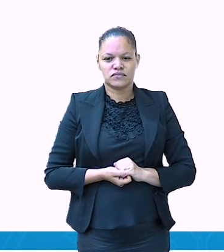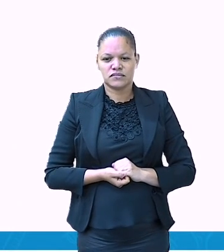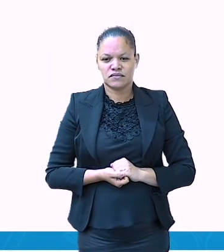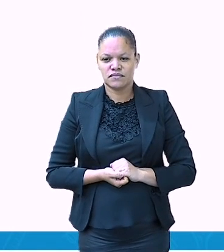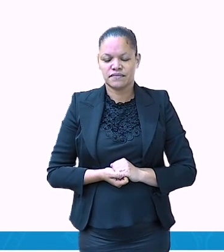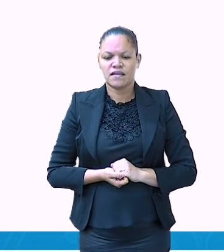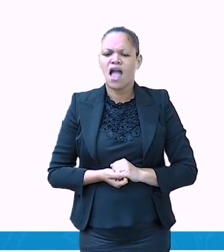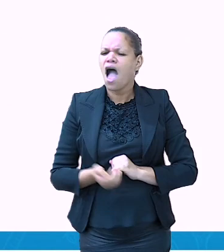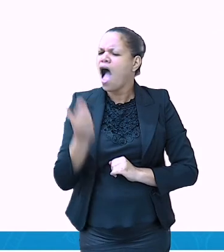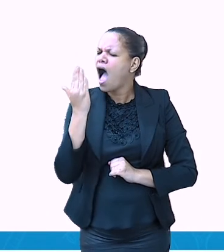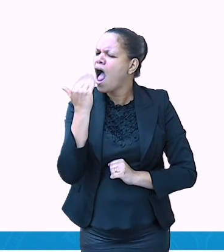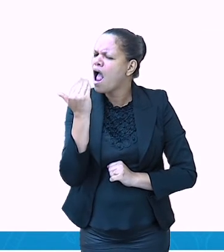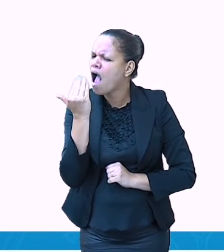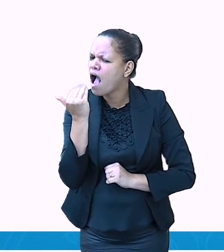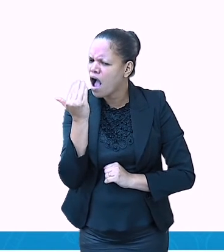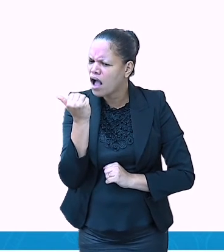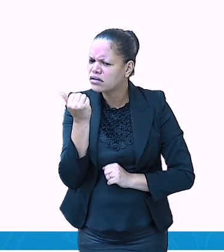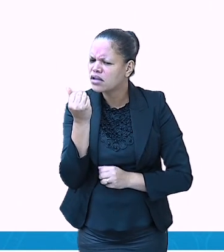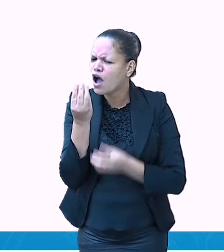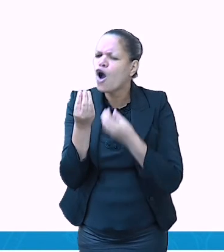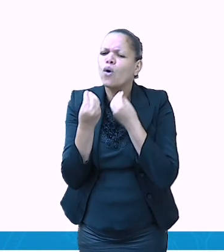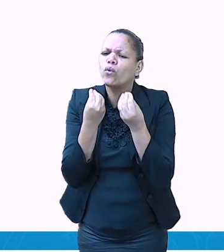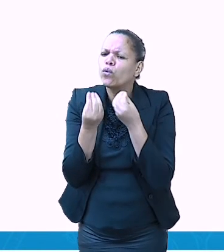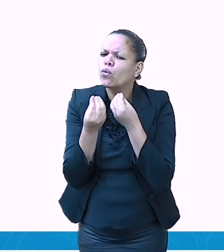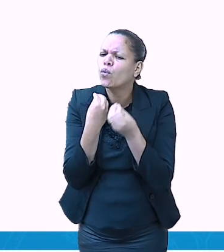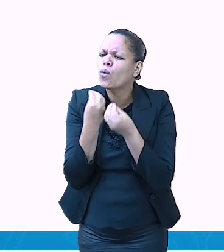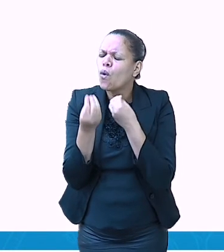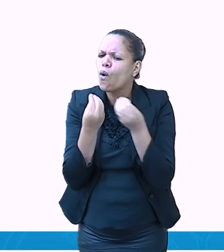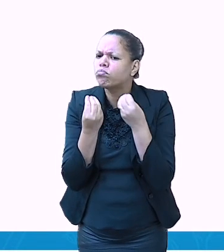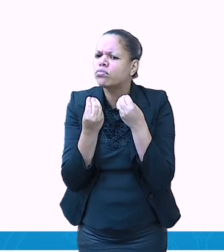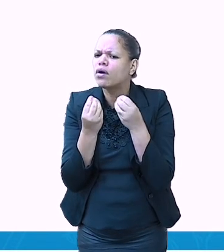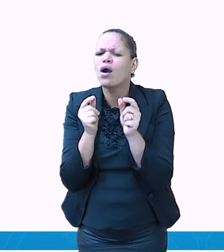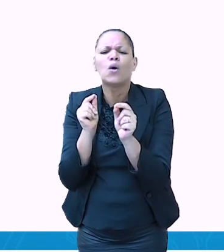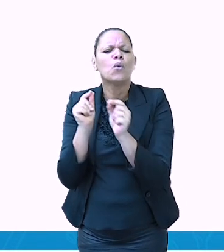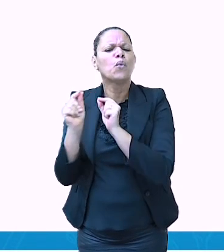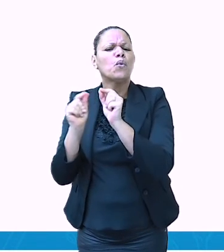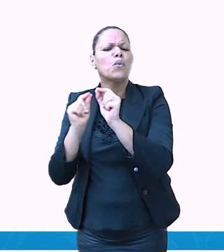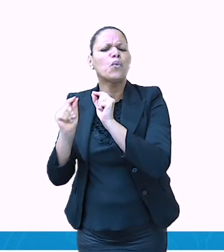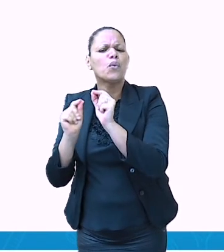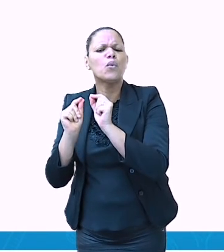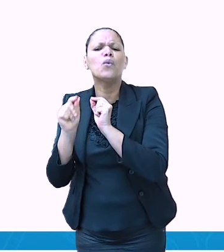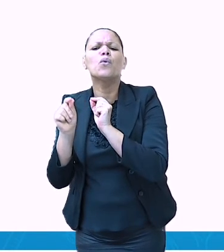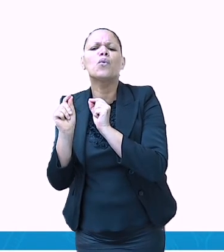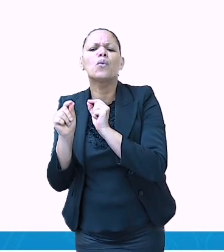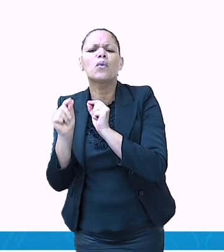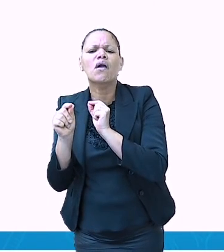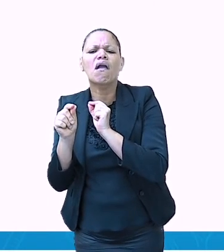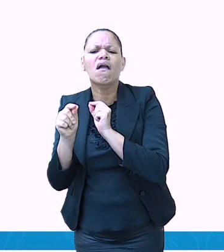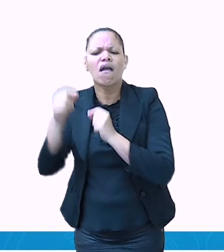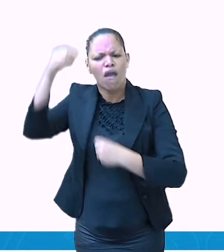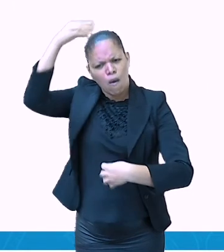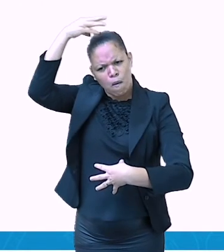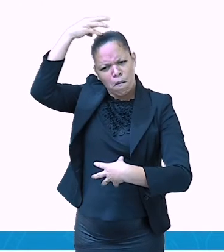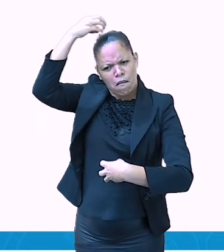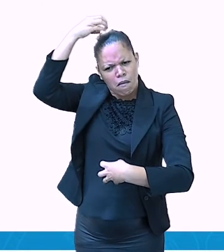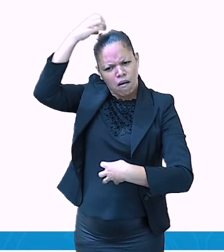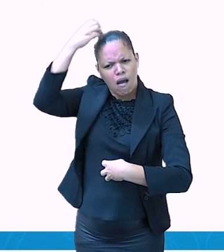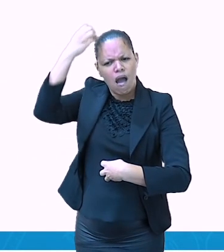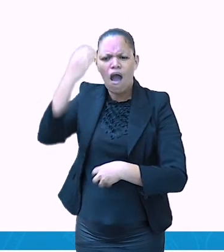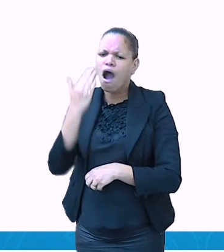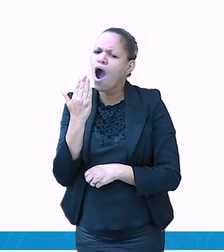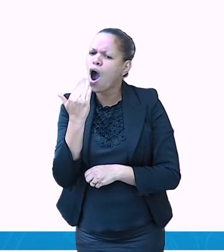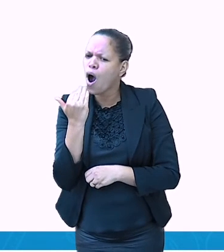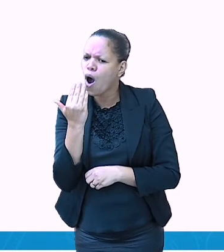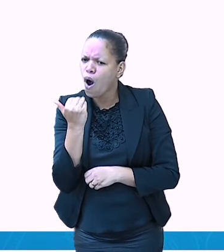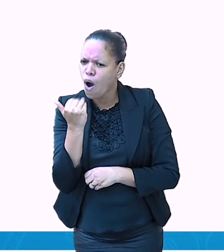E essa alimentação? Será que o macaco só come banana? Não. O macaco, ele é onívoro,